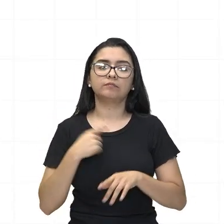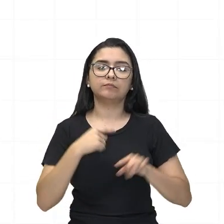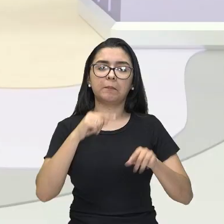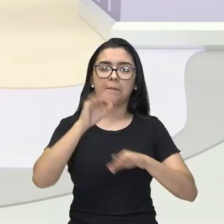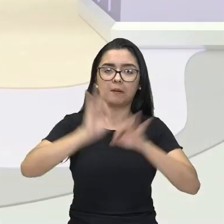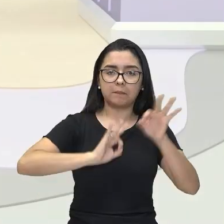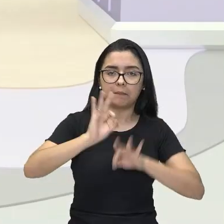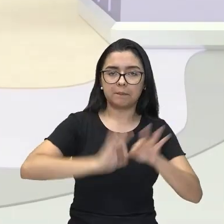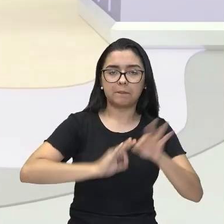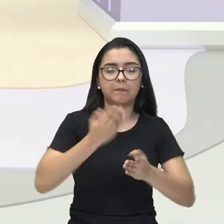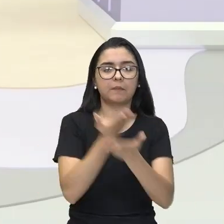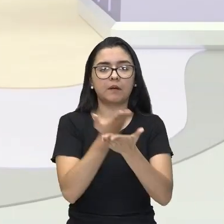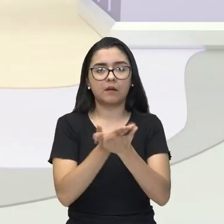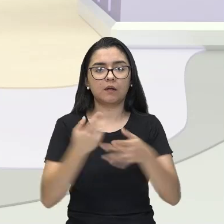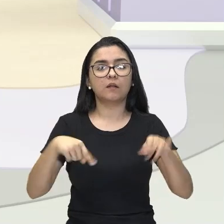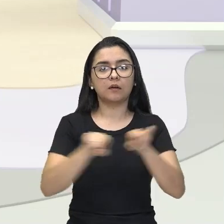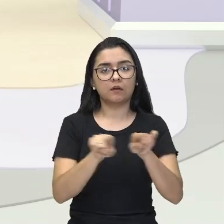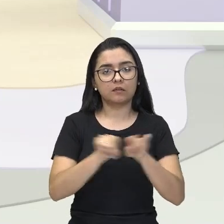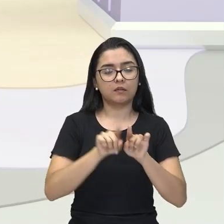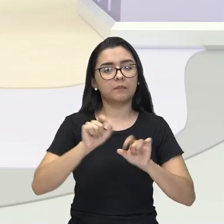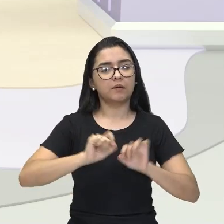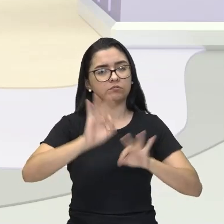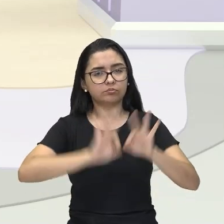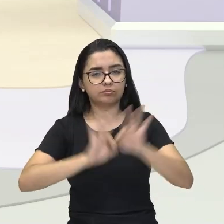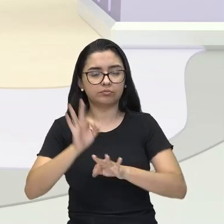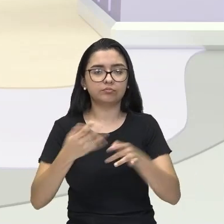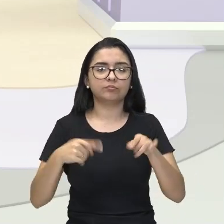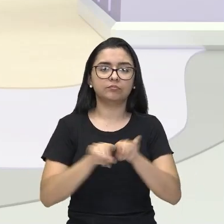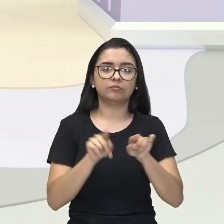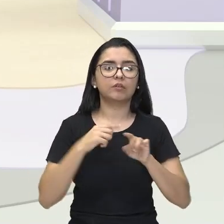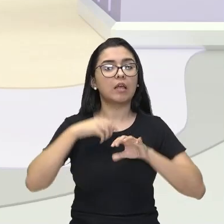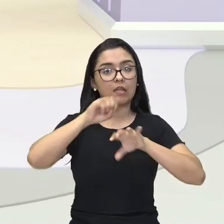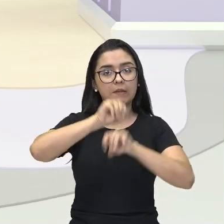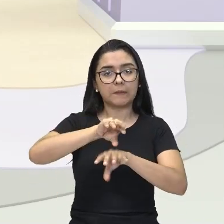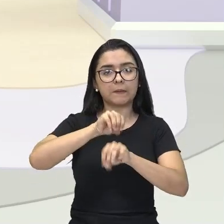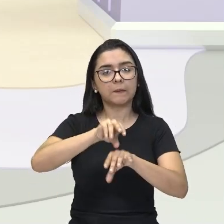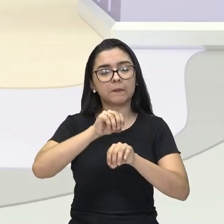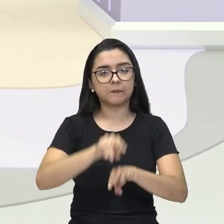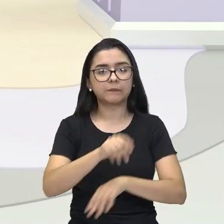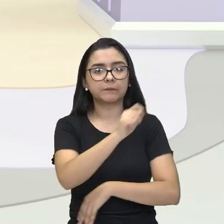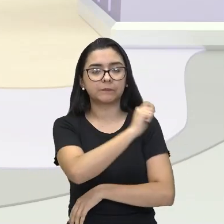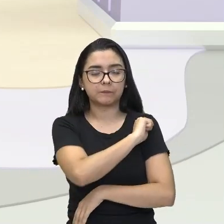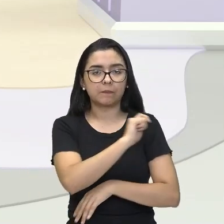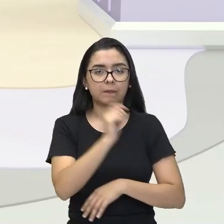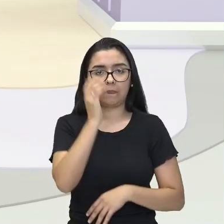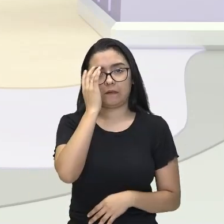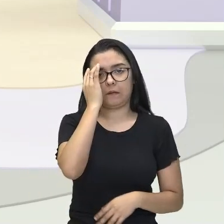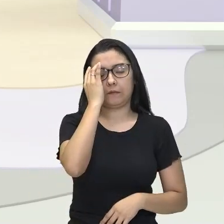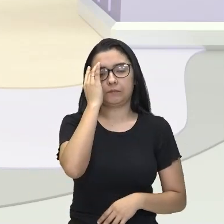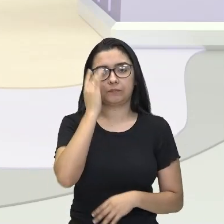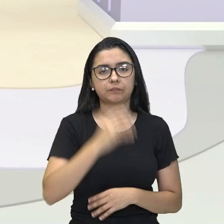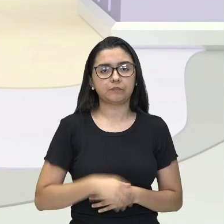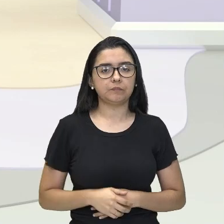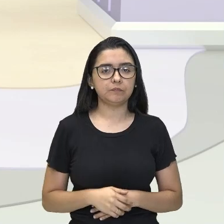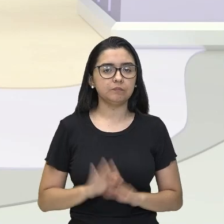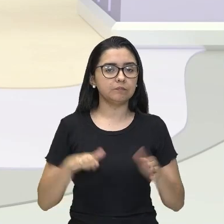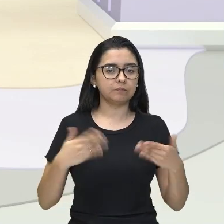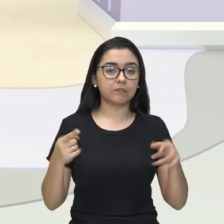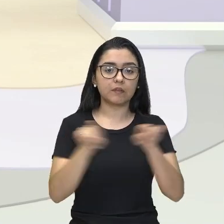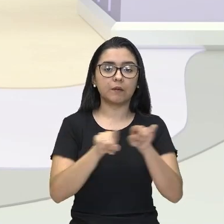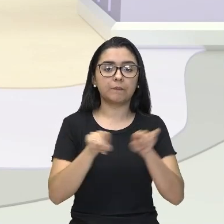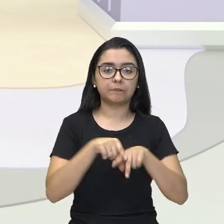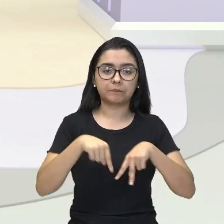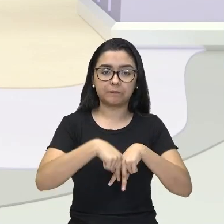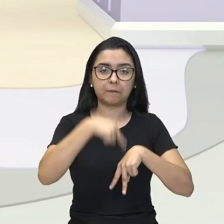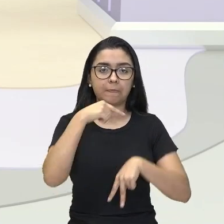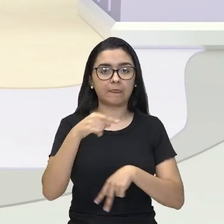as aulas, que ele dá as aulas para os alunos, ele ministra a aula para os alunos, e a calça